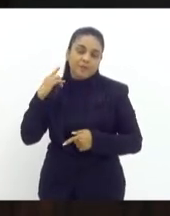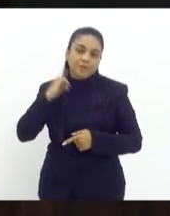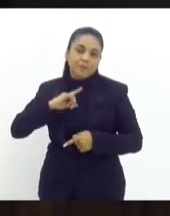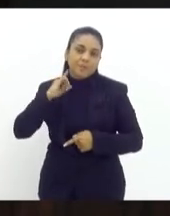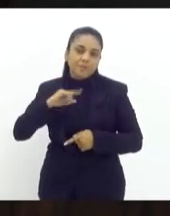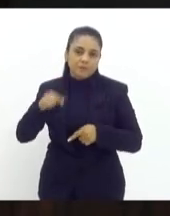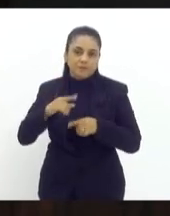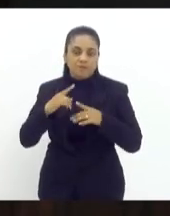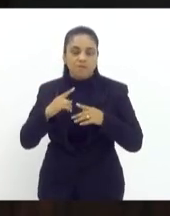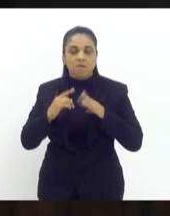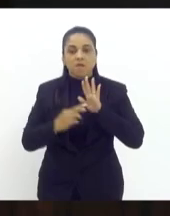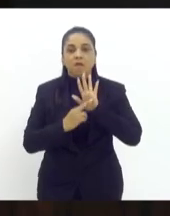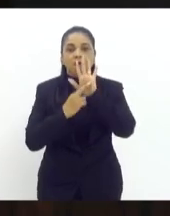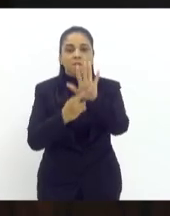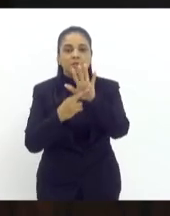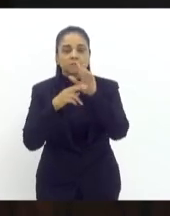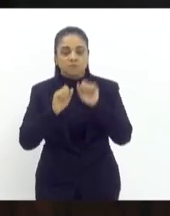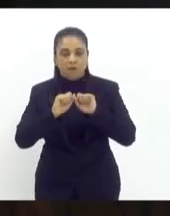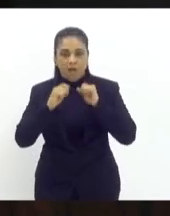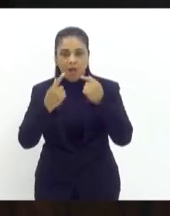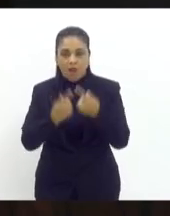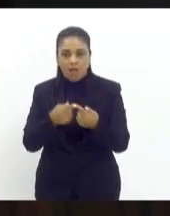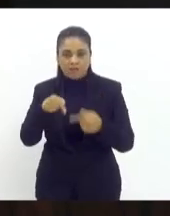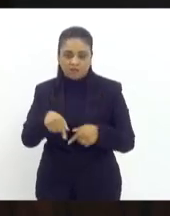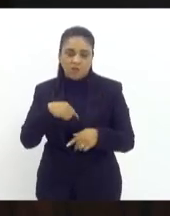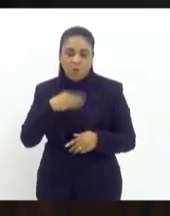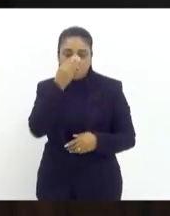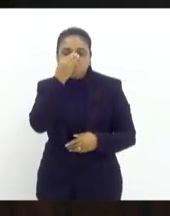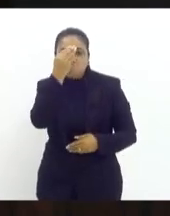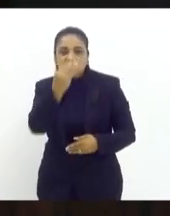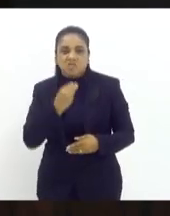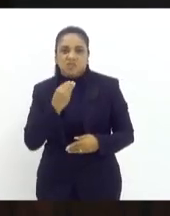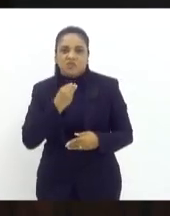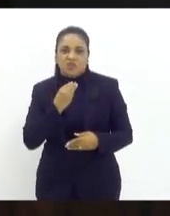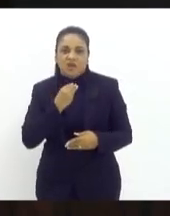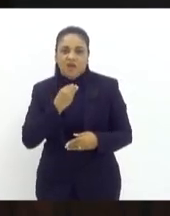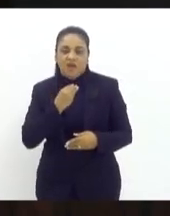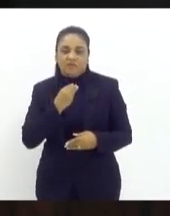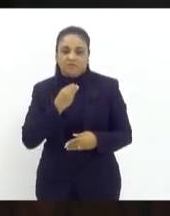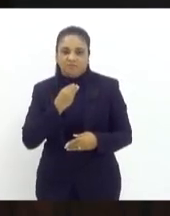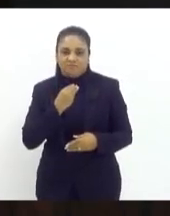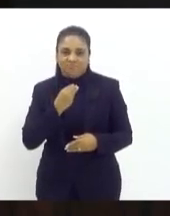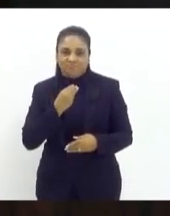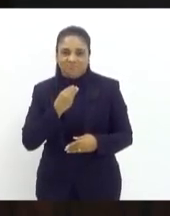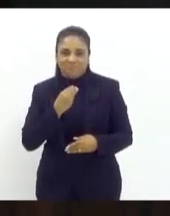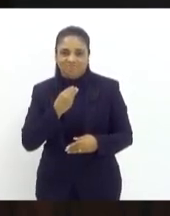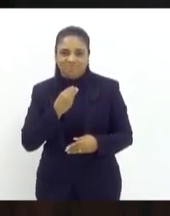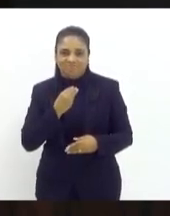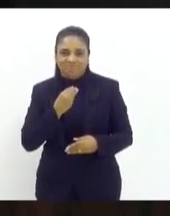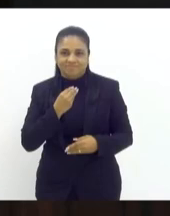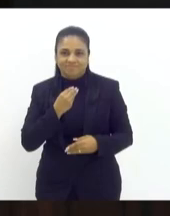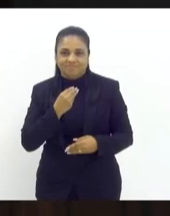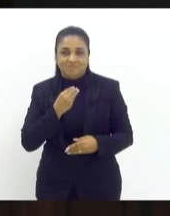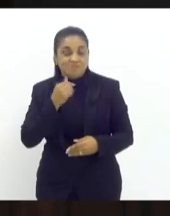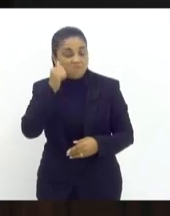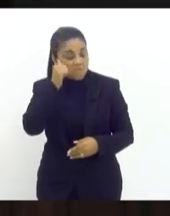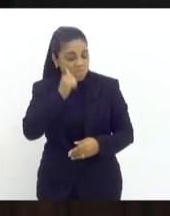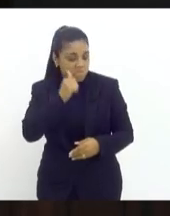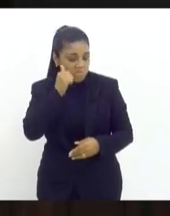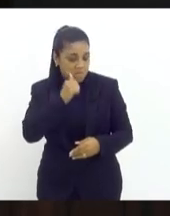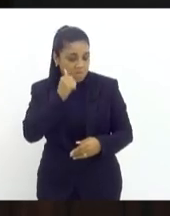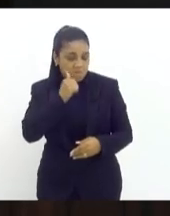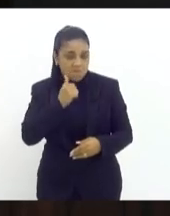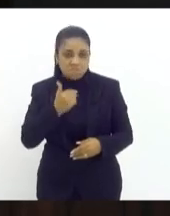nessa casa eu fui ignorada como se uma mulher não pudesse